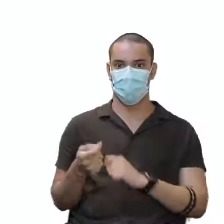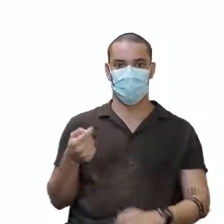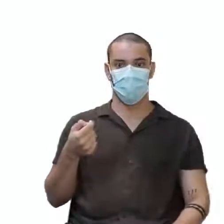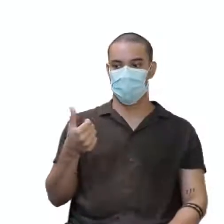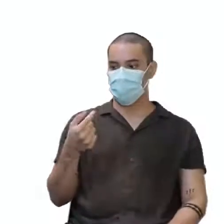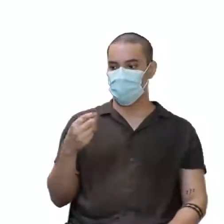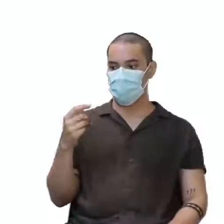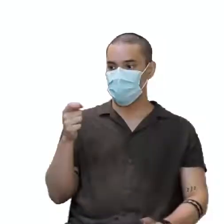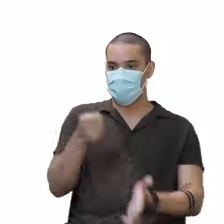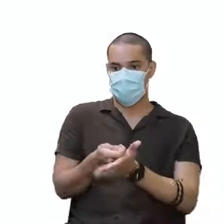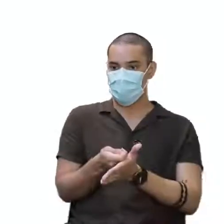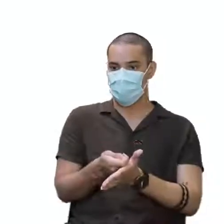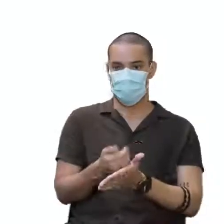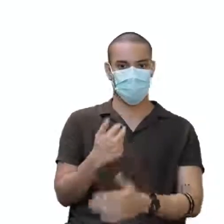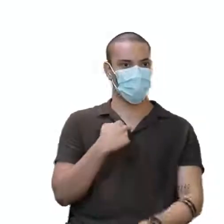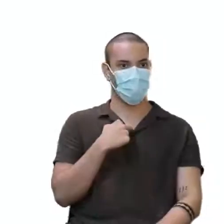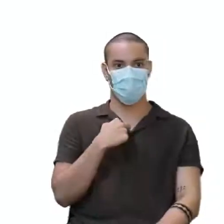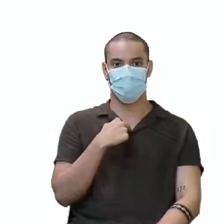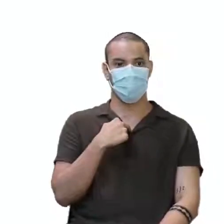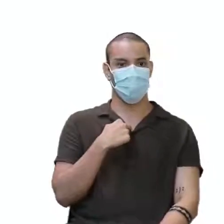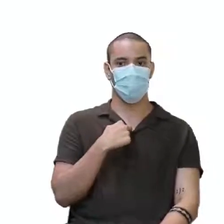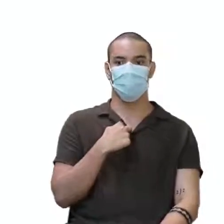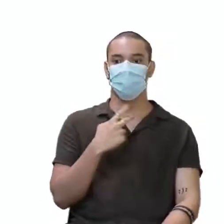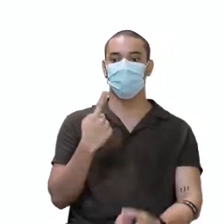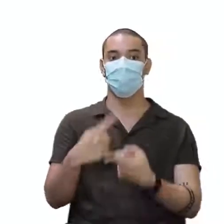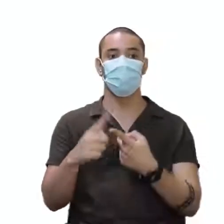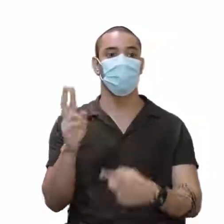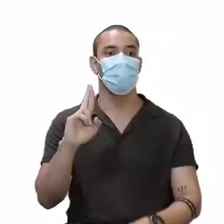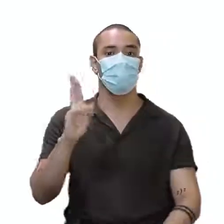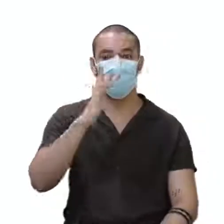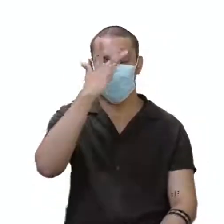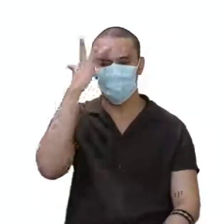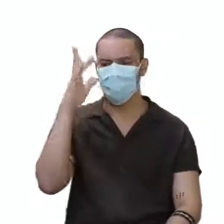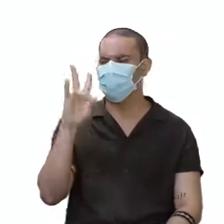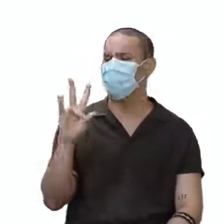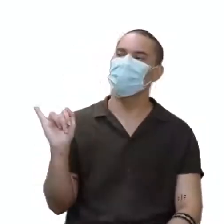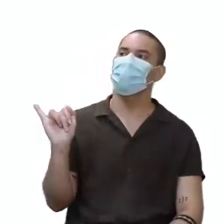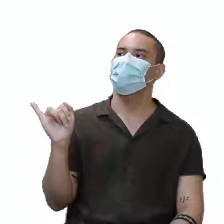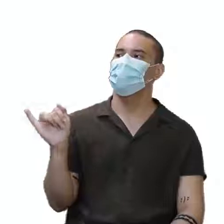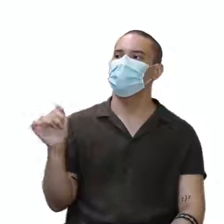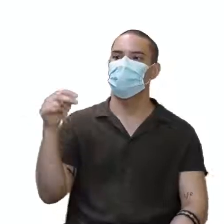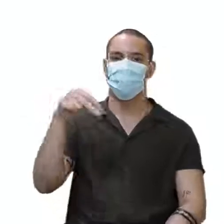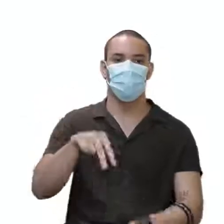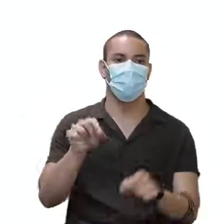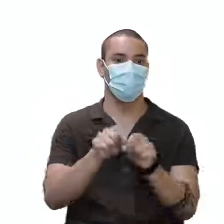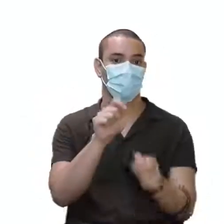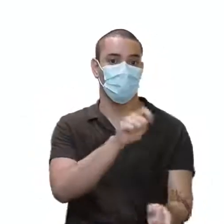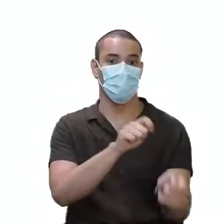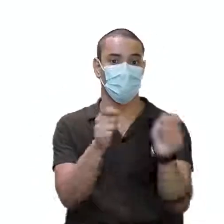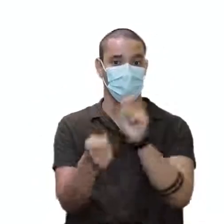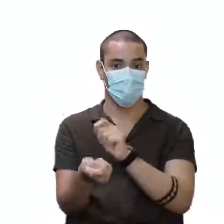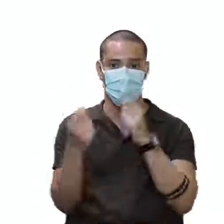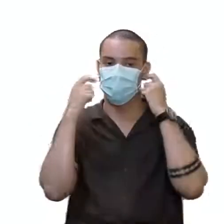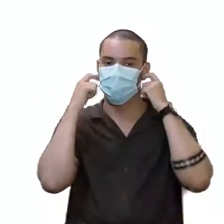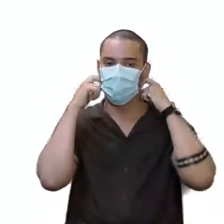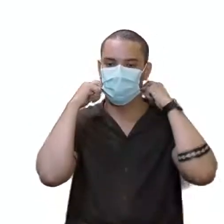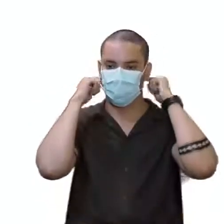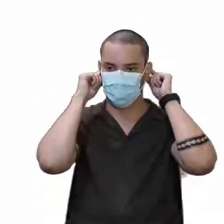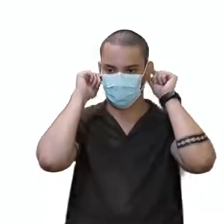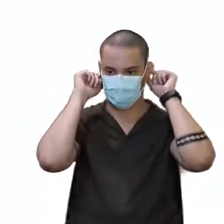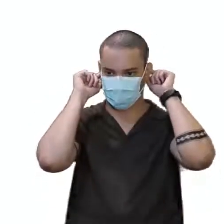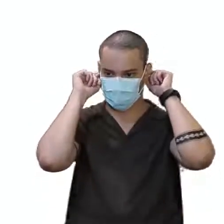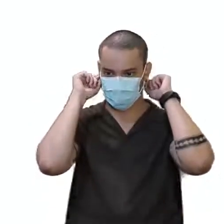pouco exigentes. Ai, quem vai ser esse abençoado que vai fazer esse processo, então, professora? Começar, ou